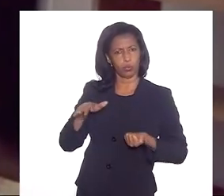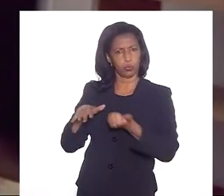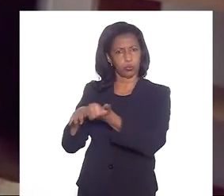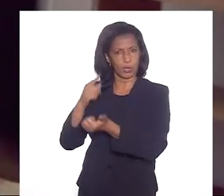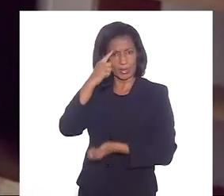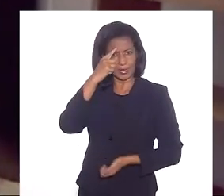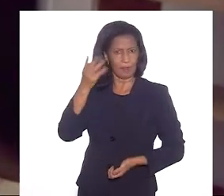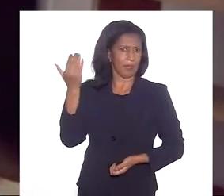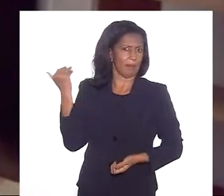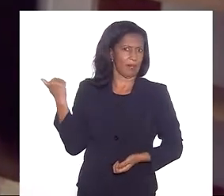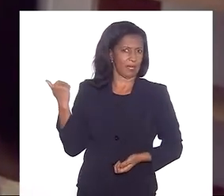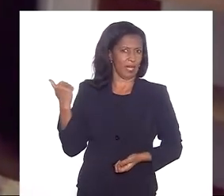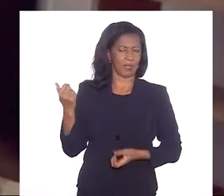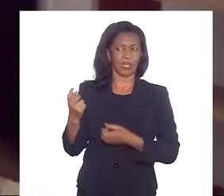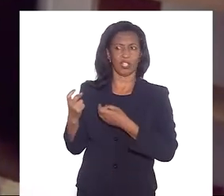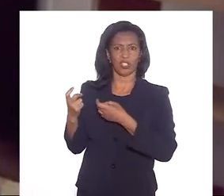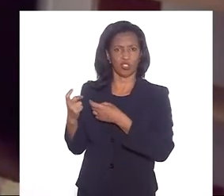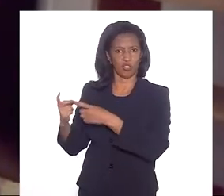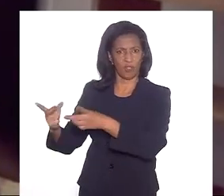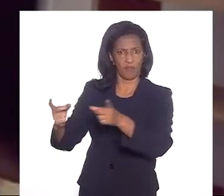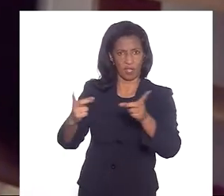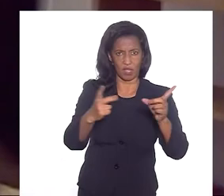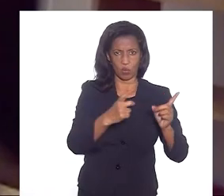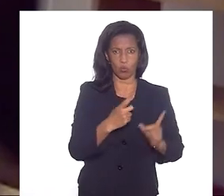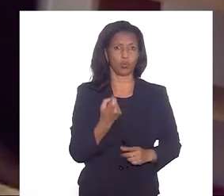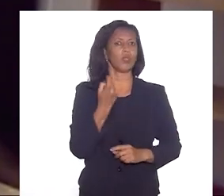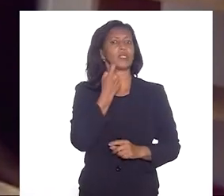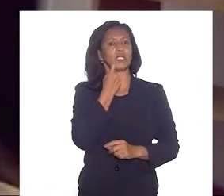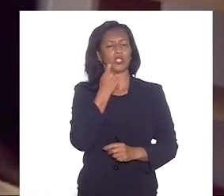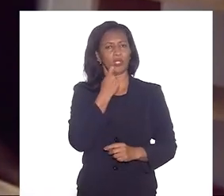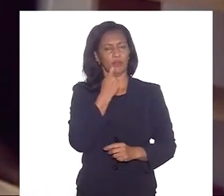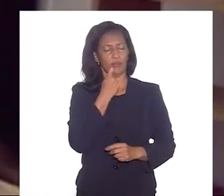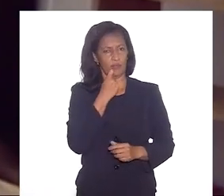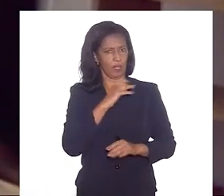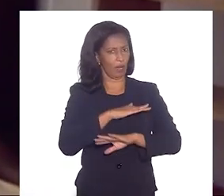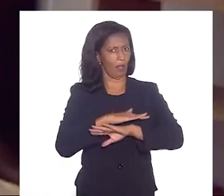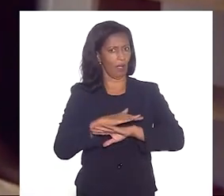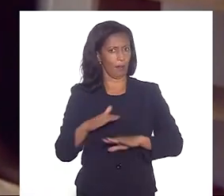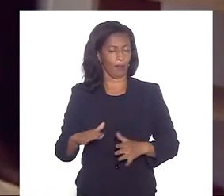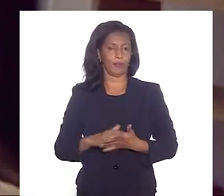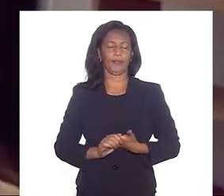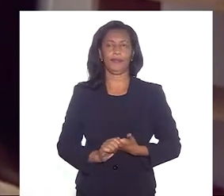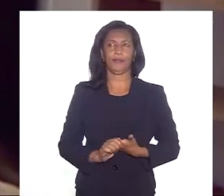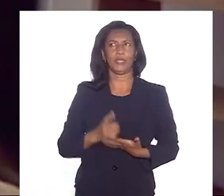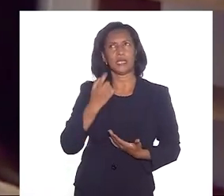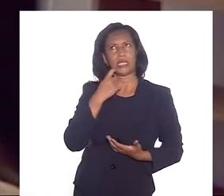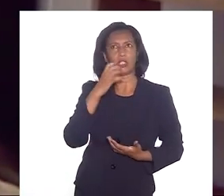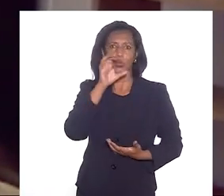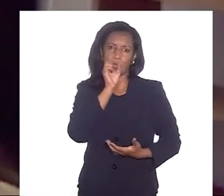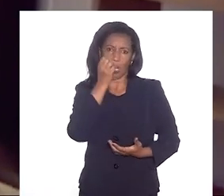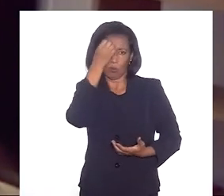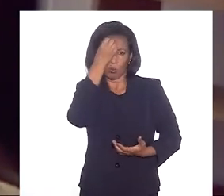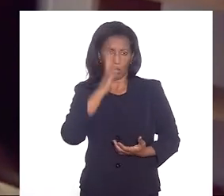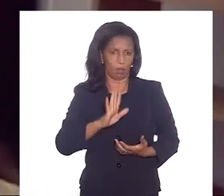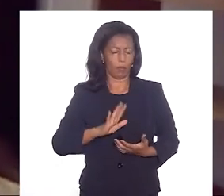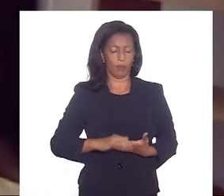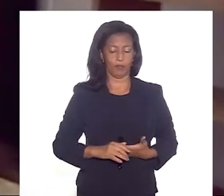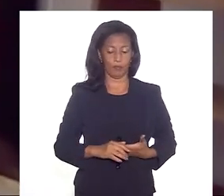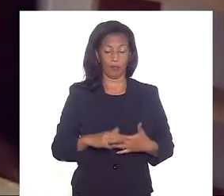da semana passada, nós entregamos na sexta, se eu não me engano. É na sexta ou no sábado, não